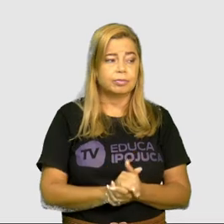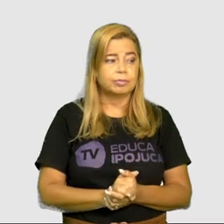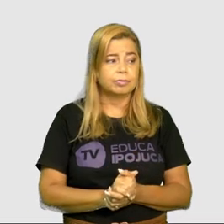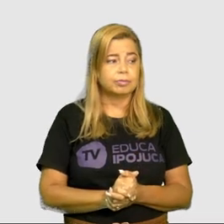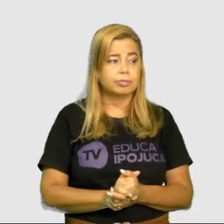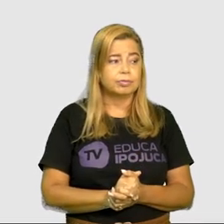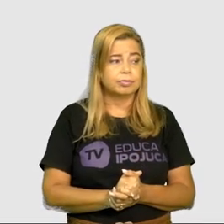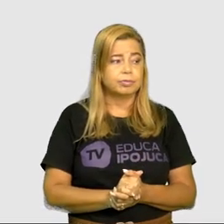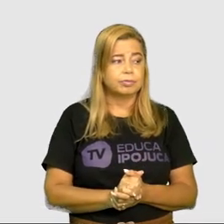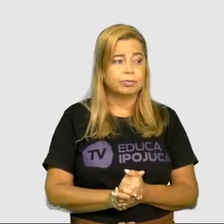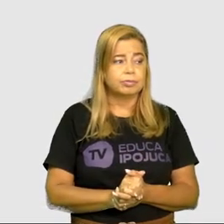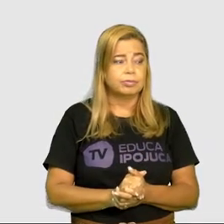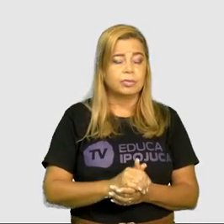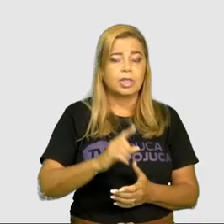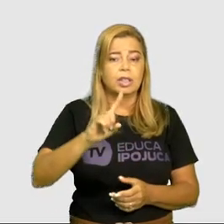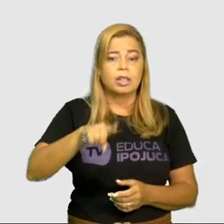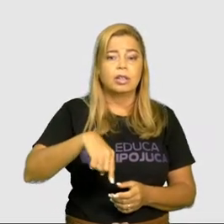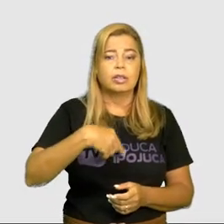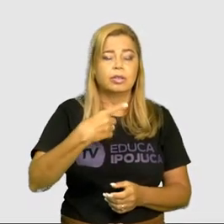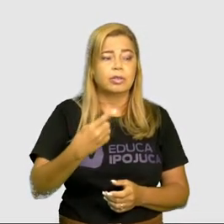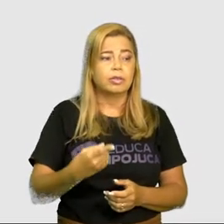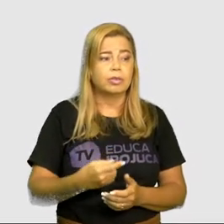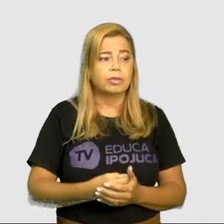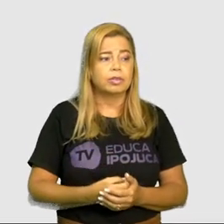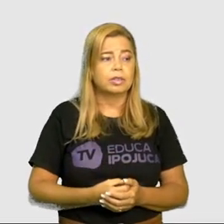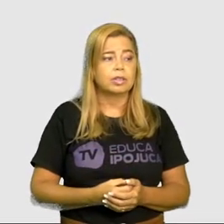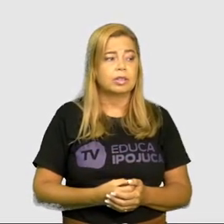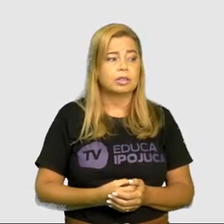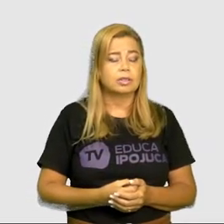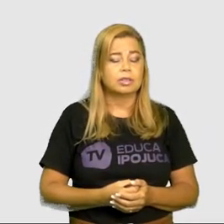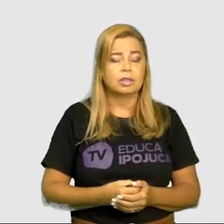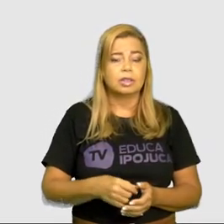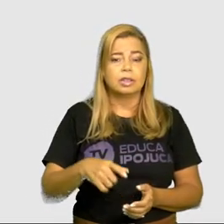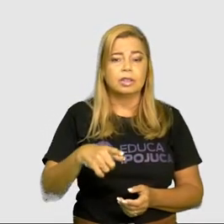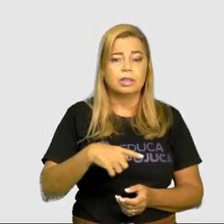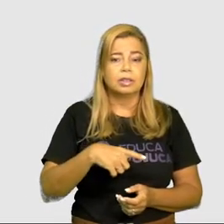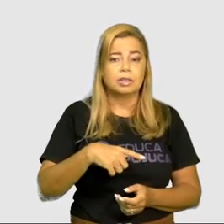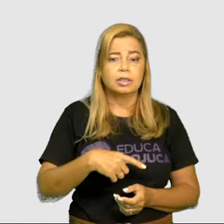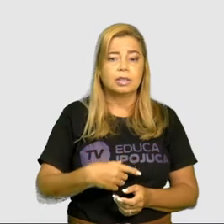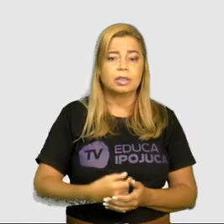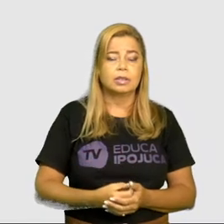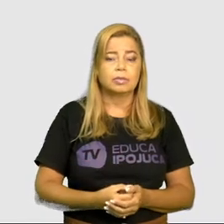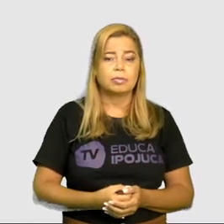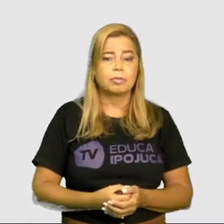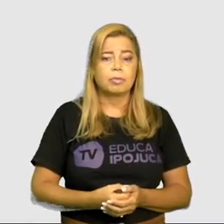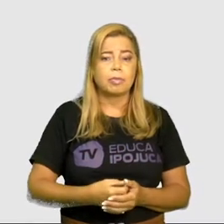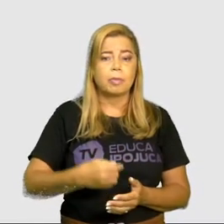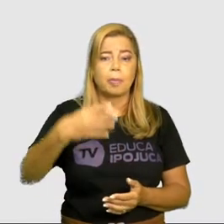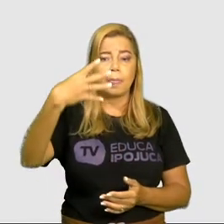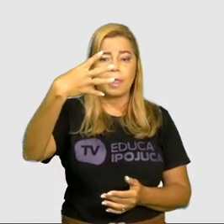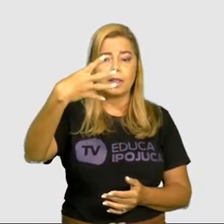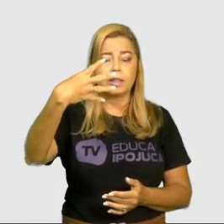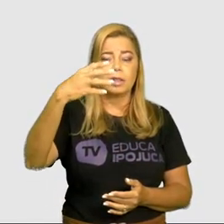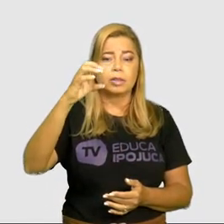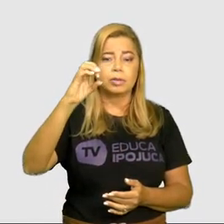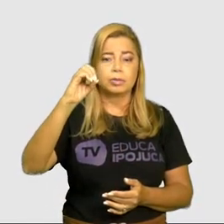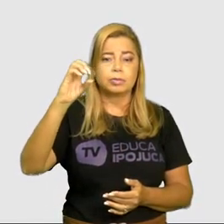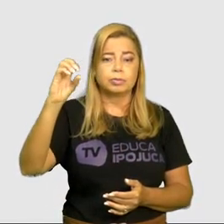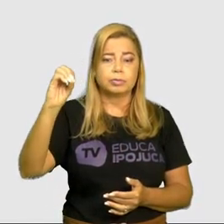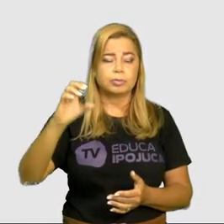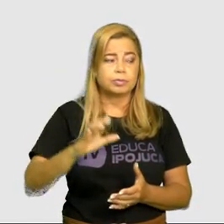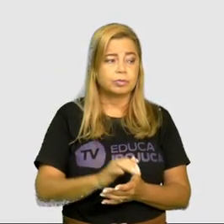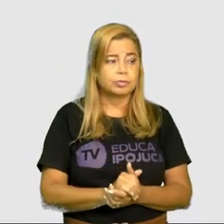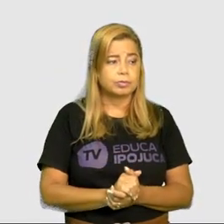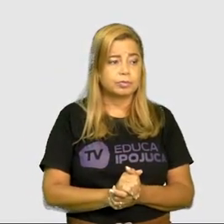a terceira ordem que a centena nós temos o que 44 cento